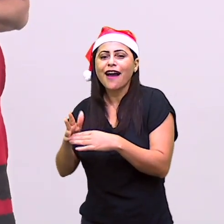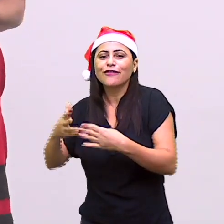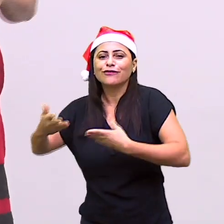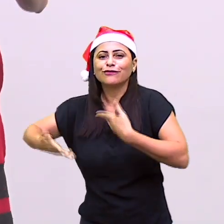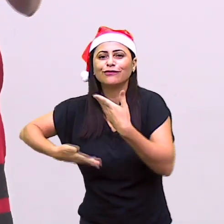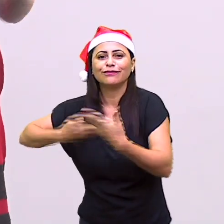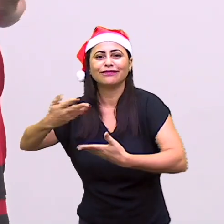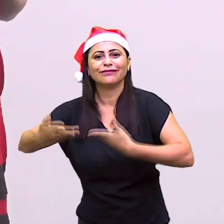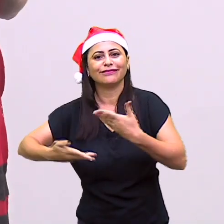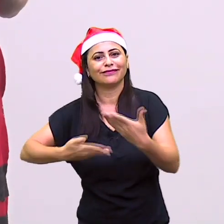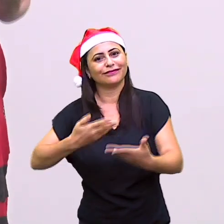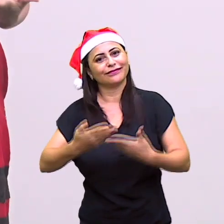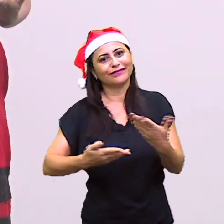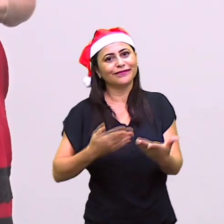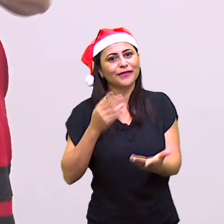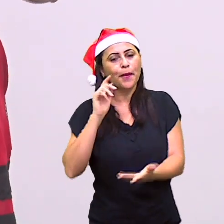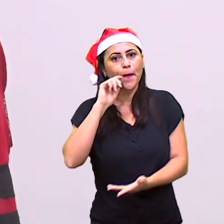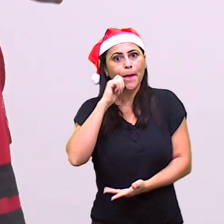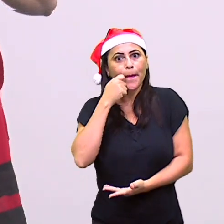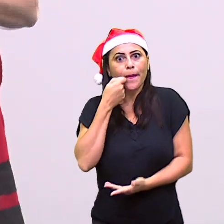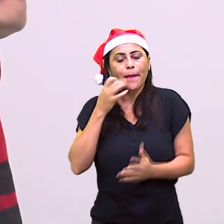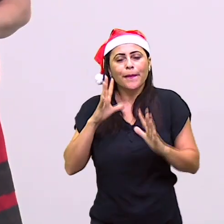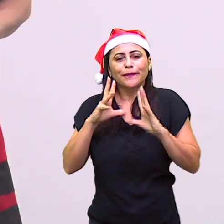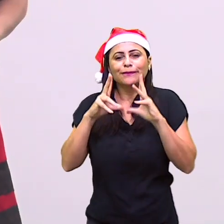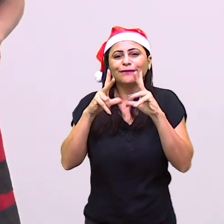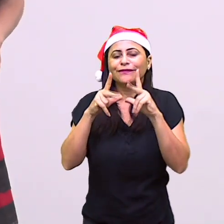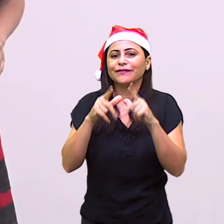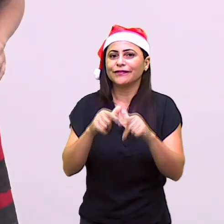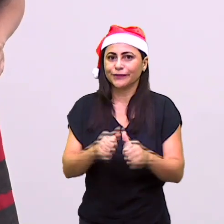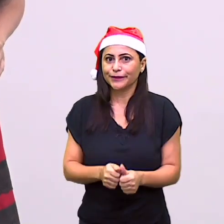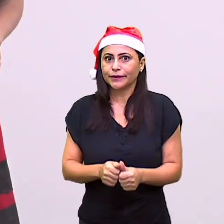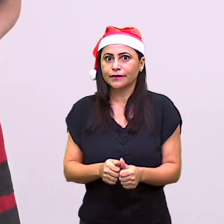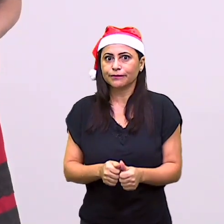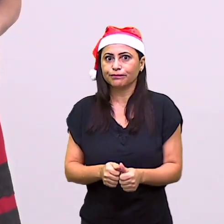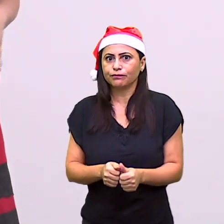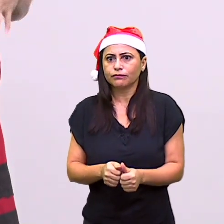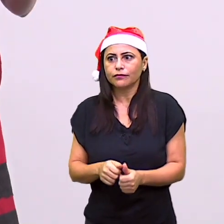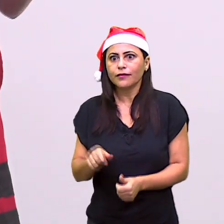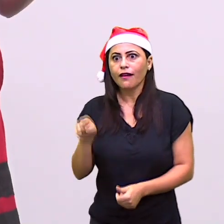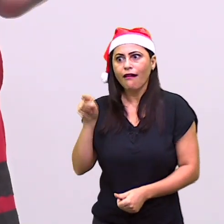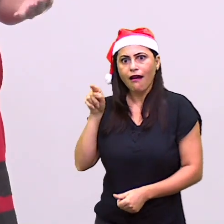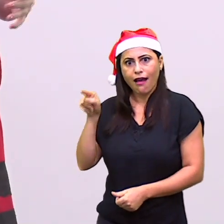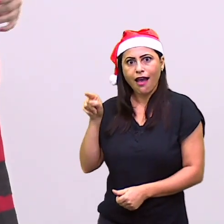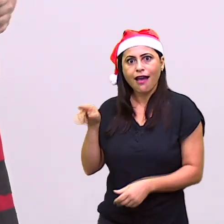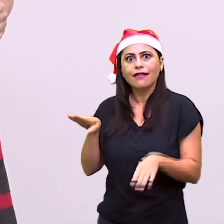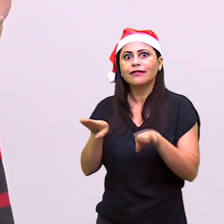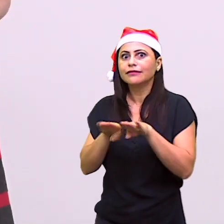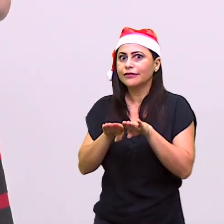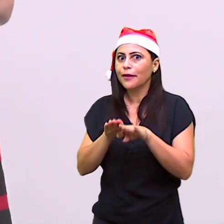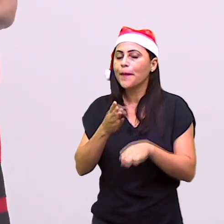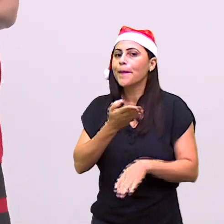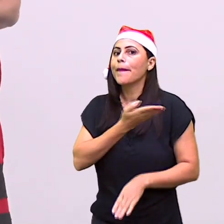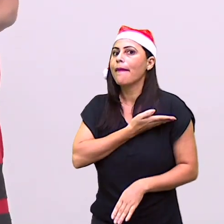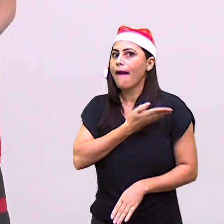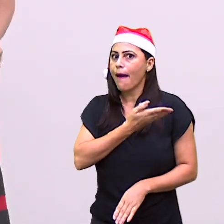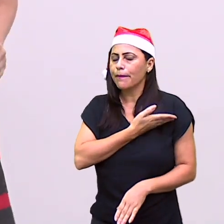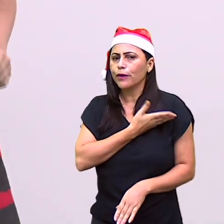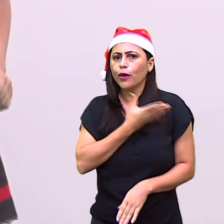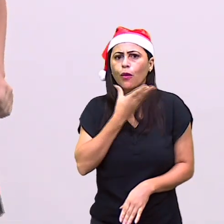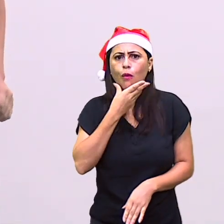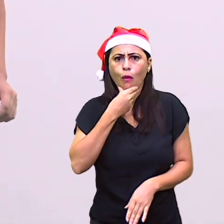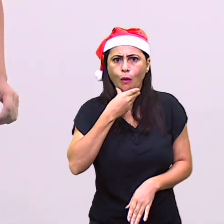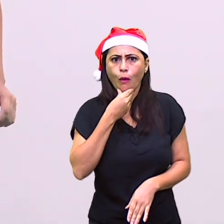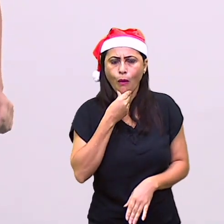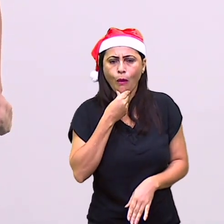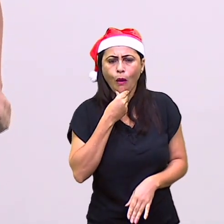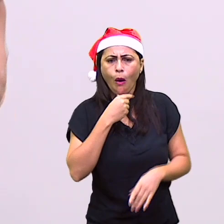vizinhança. Beto também era amigo do sapateiro, o senhor Bertoldo.